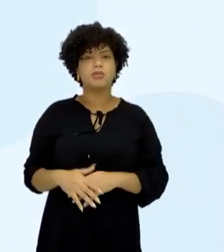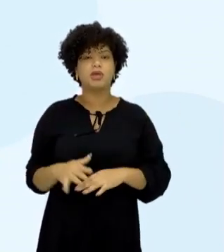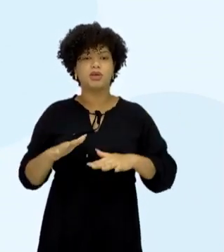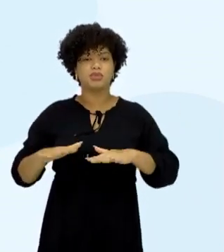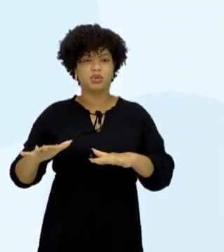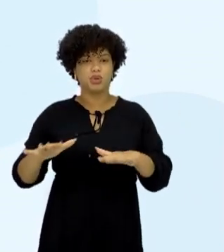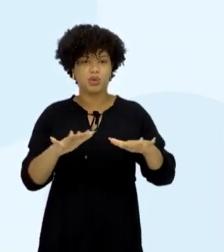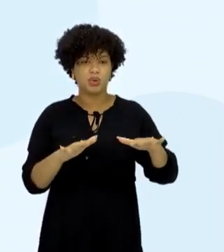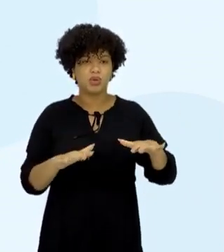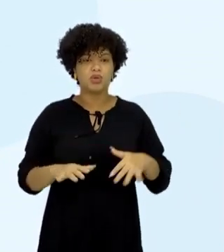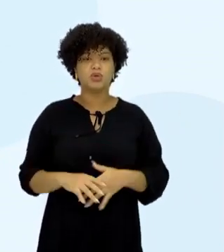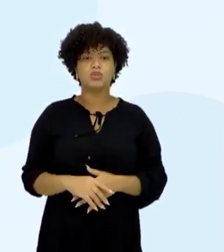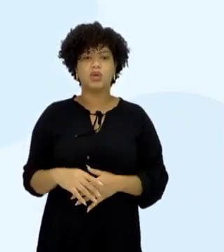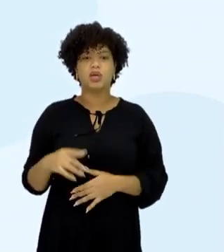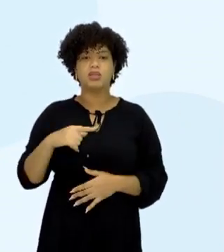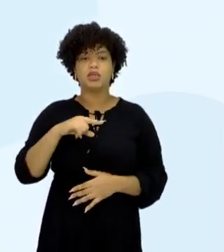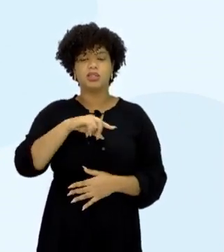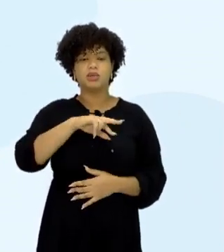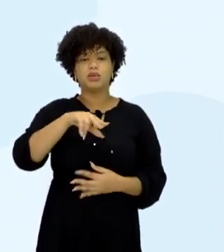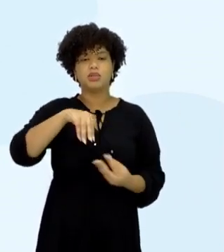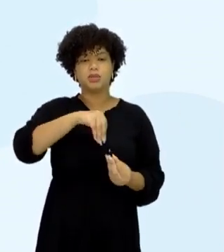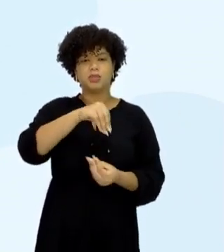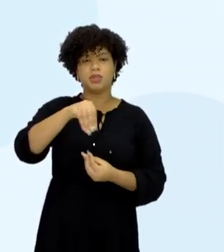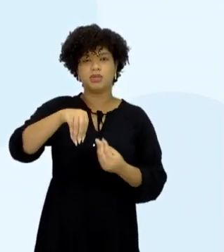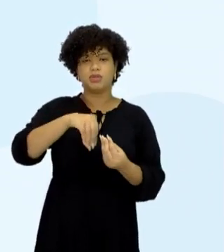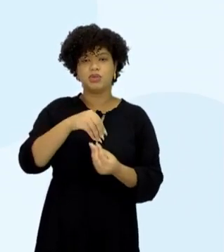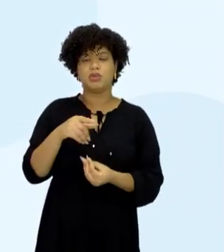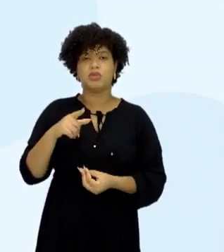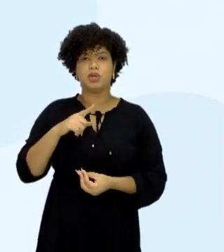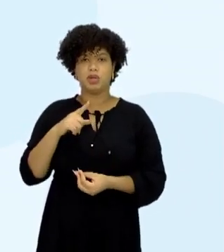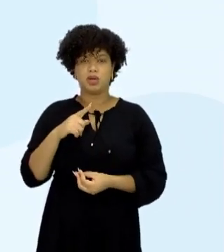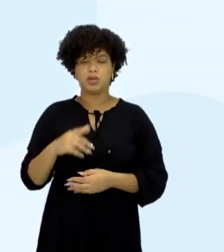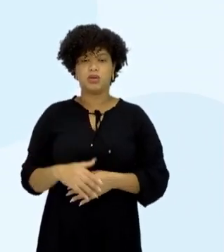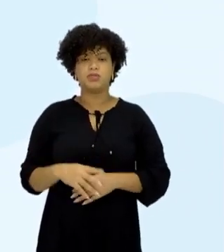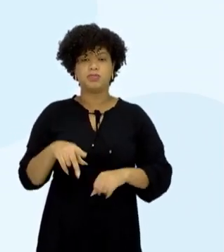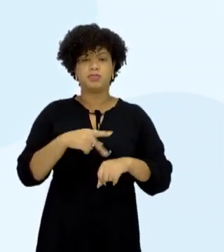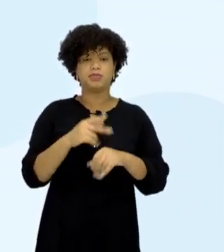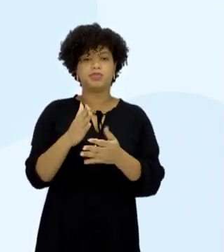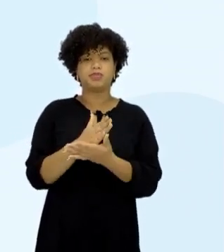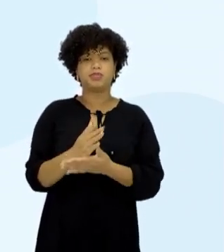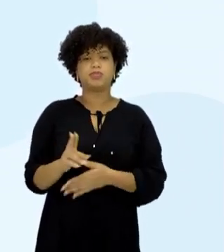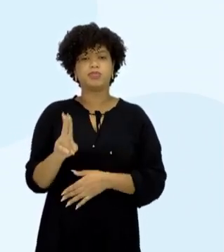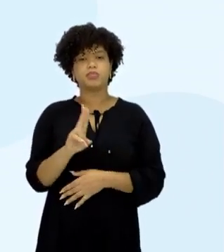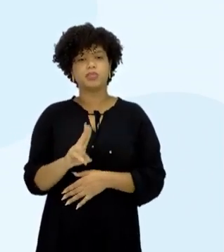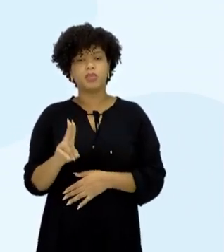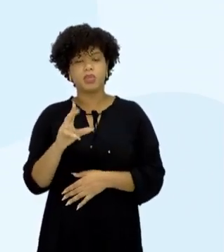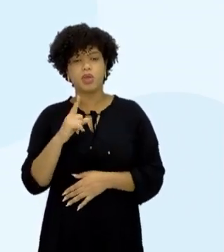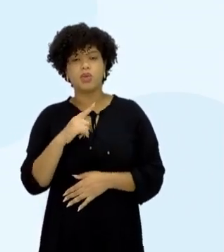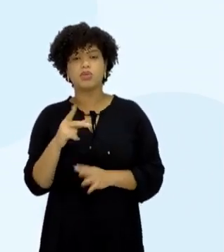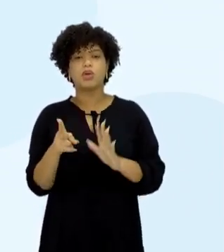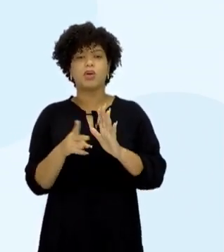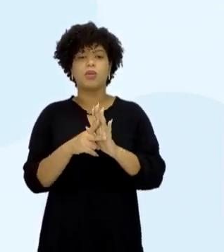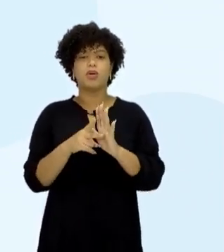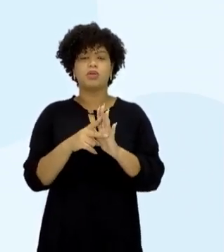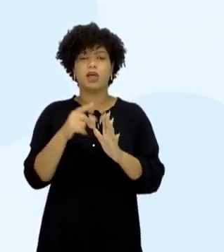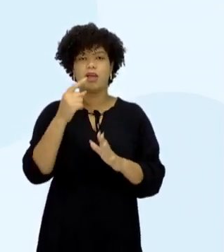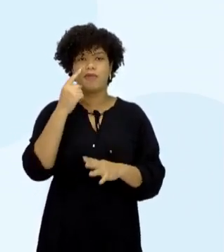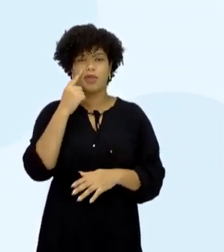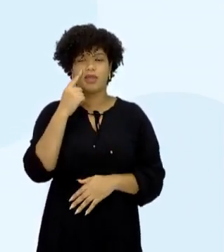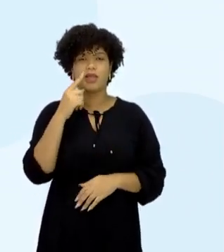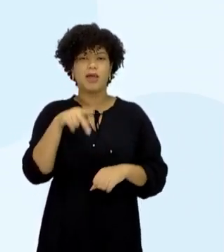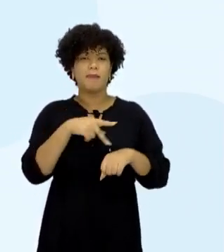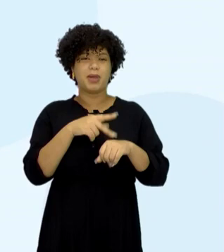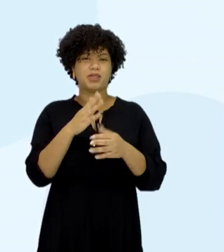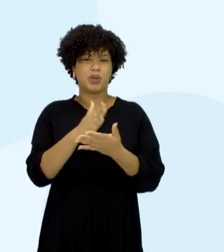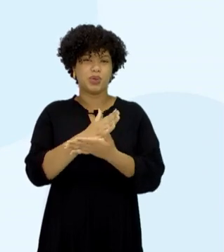Então, tem os pastos, tem os mistos aí, né, de irrigação, né? Alguns países utilizam muito irrigação artificial, principalmente aqueles países